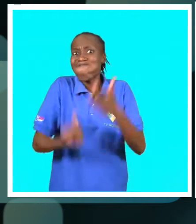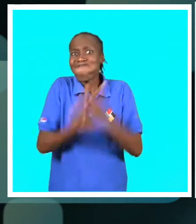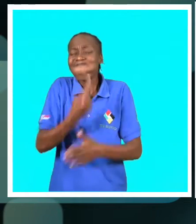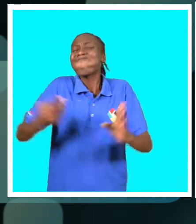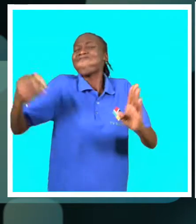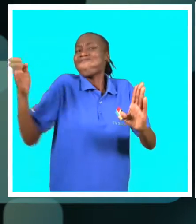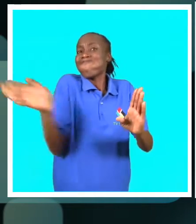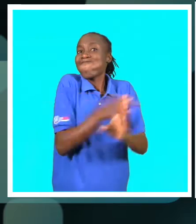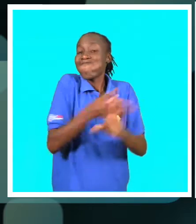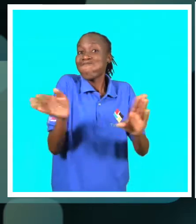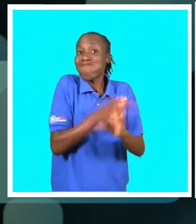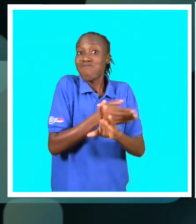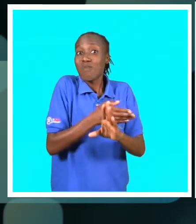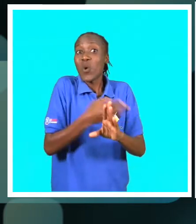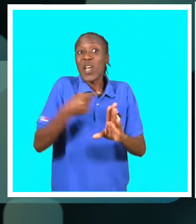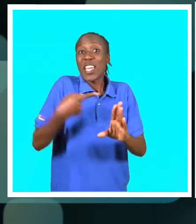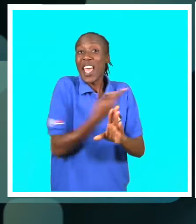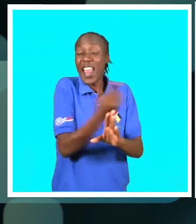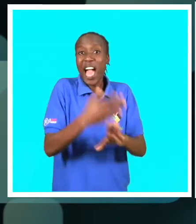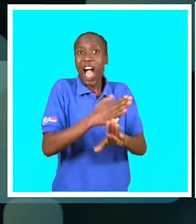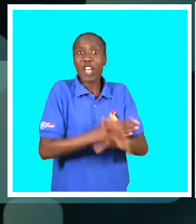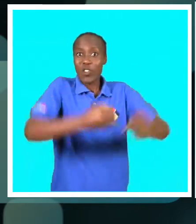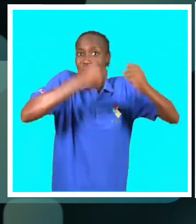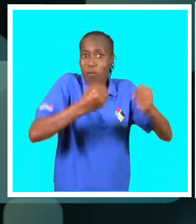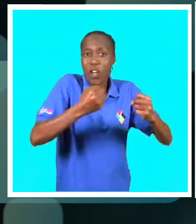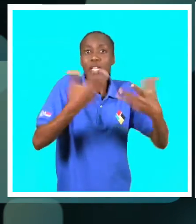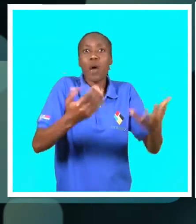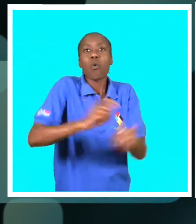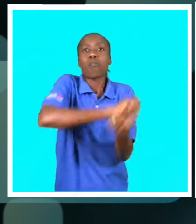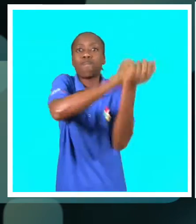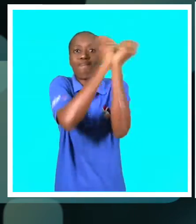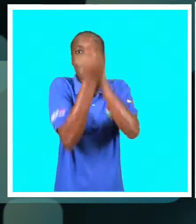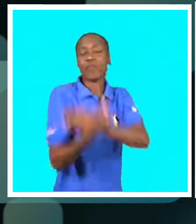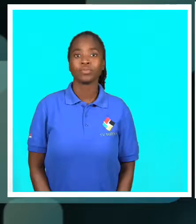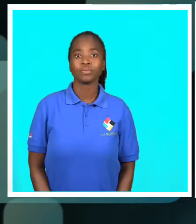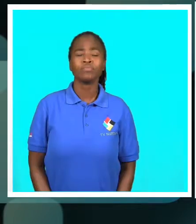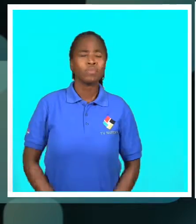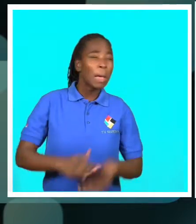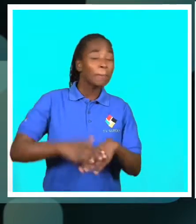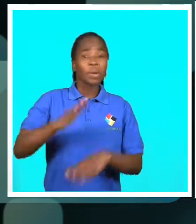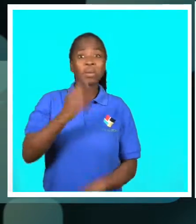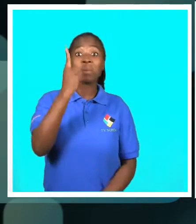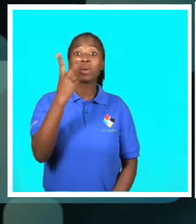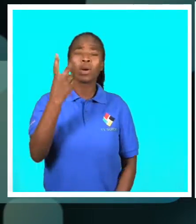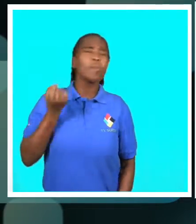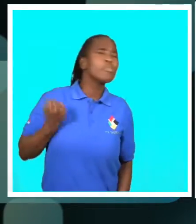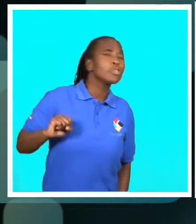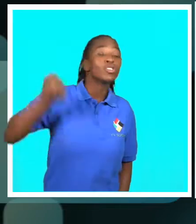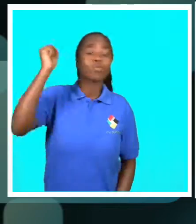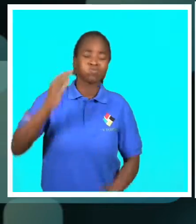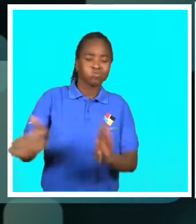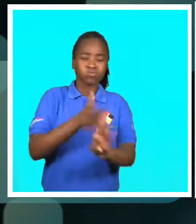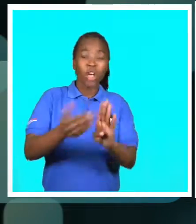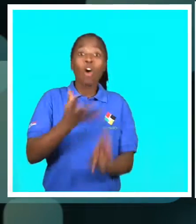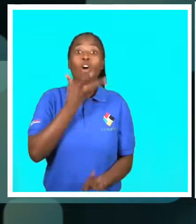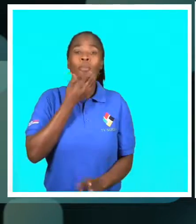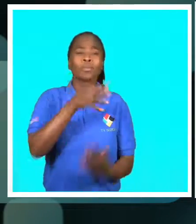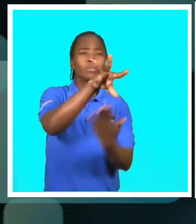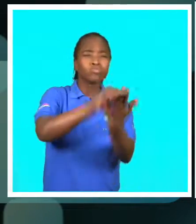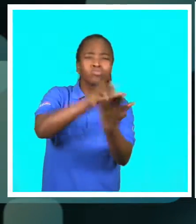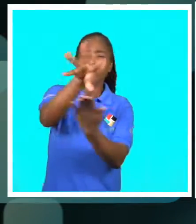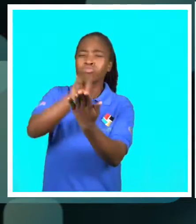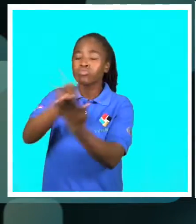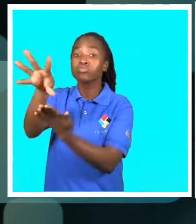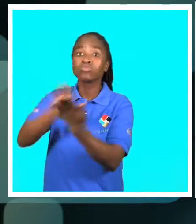que é todo um processo de dominação masculina, aquilo que popularmente chamamos de machismo. Mais de 12 mil casos de violência doméstica